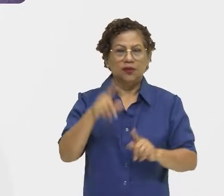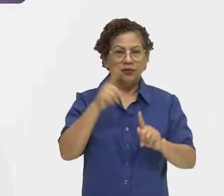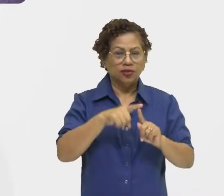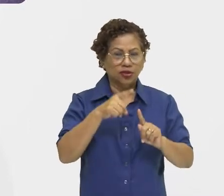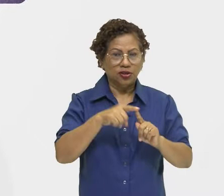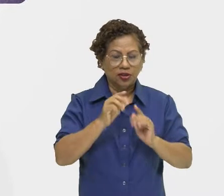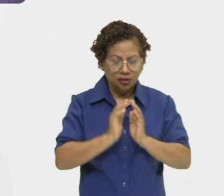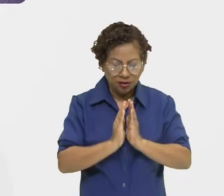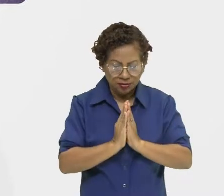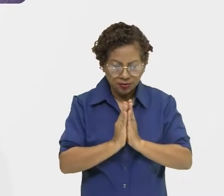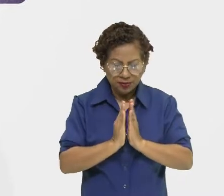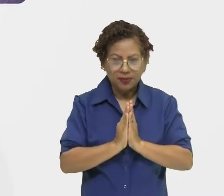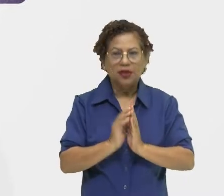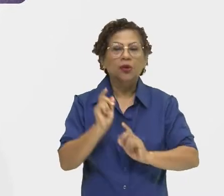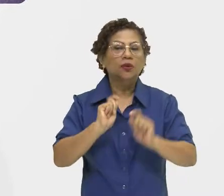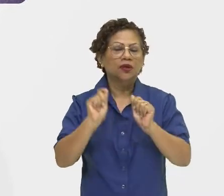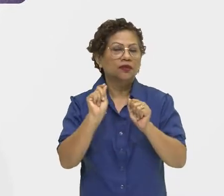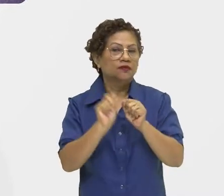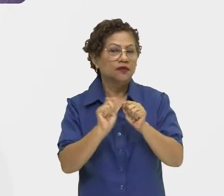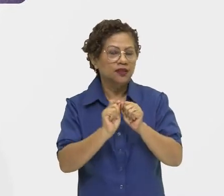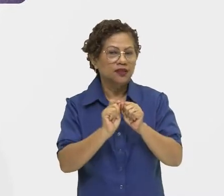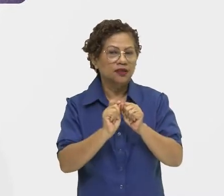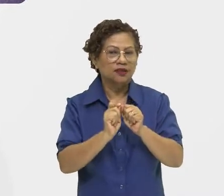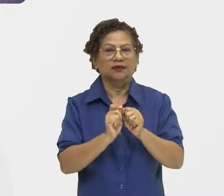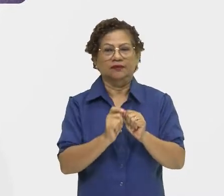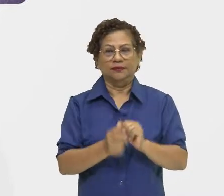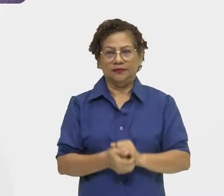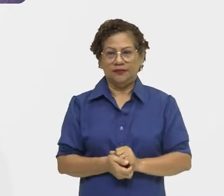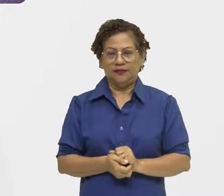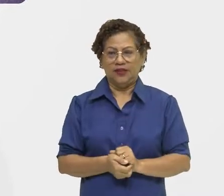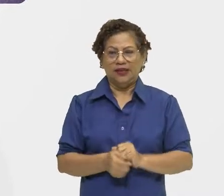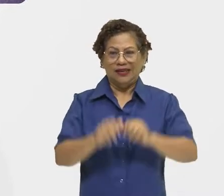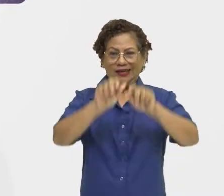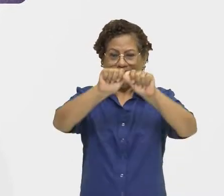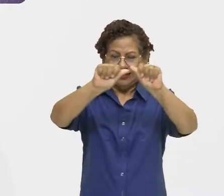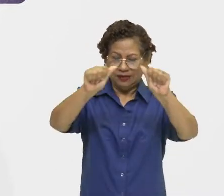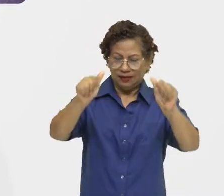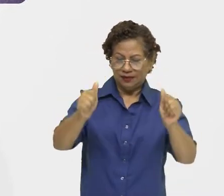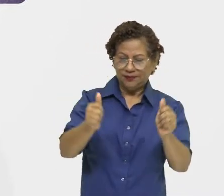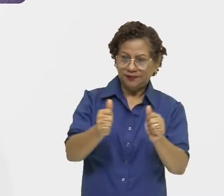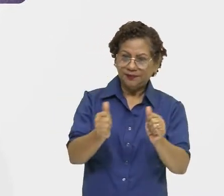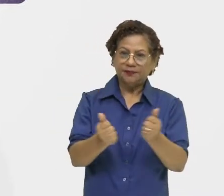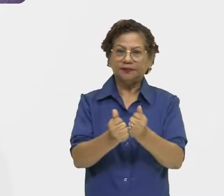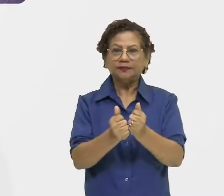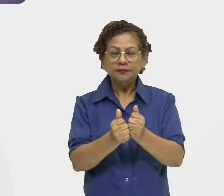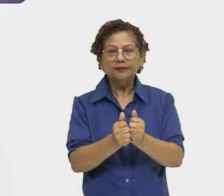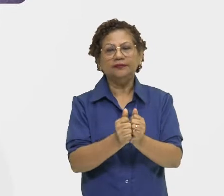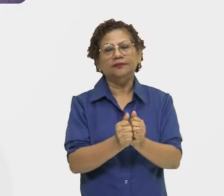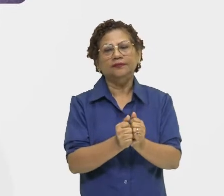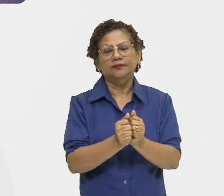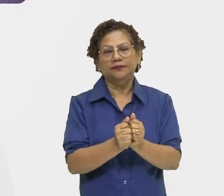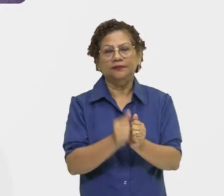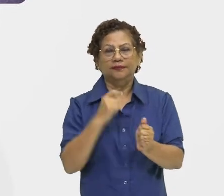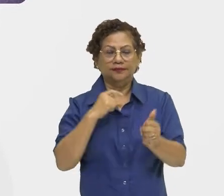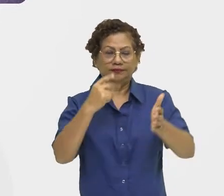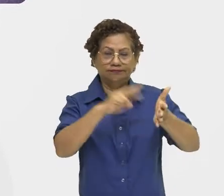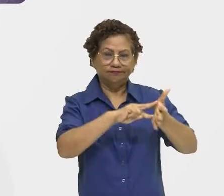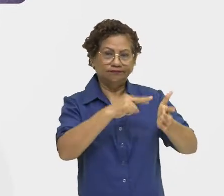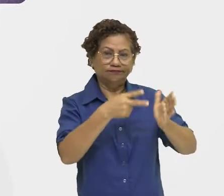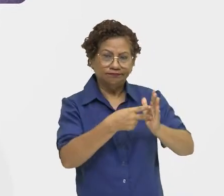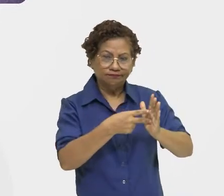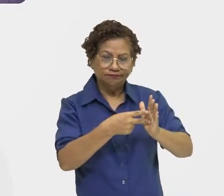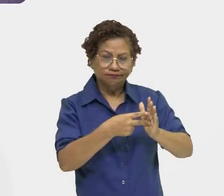adoração. Eles faziam a representação para dar vida eterna aos representantes, ao faraó, né? E ali eles